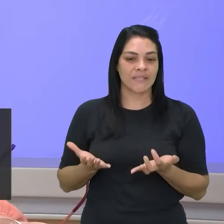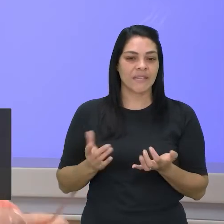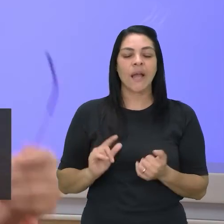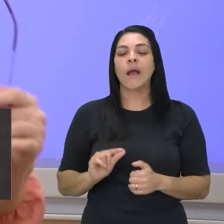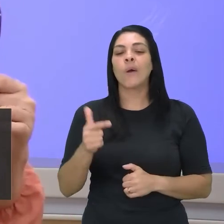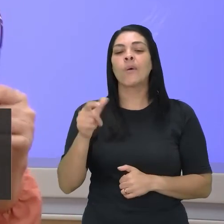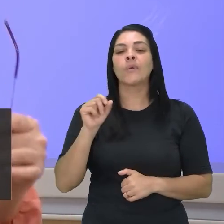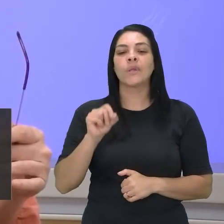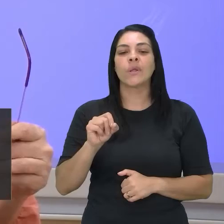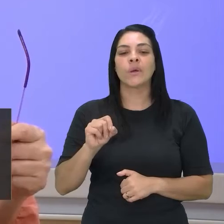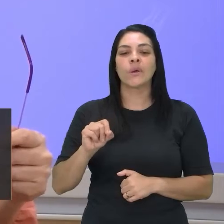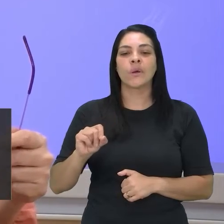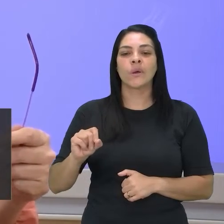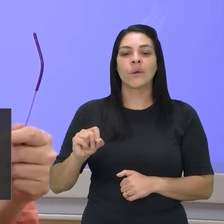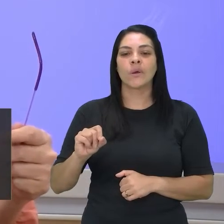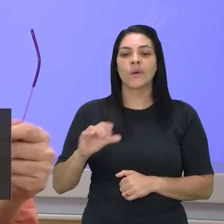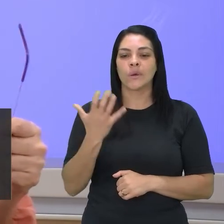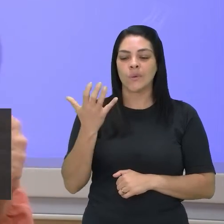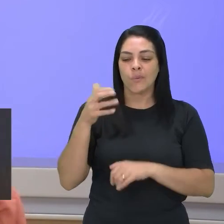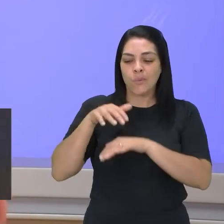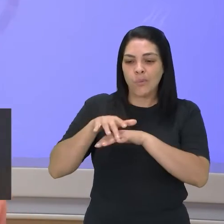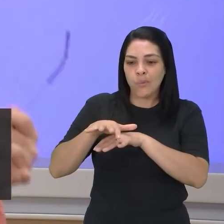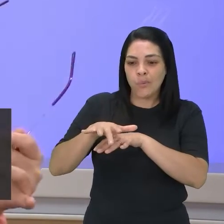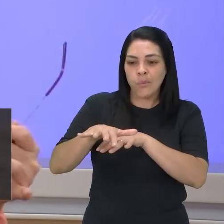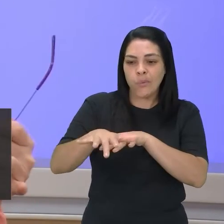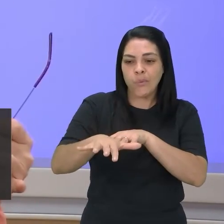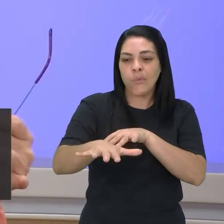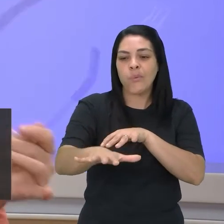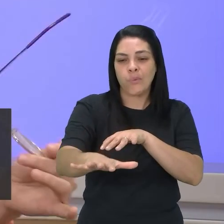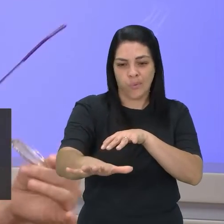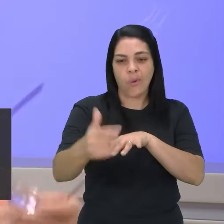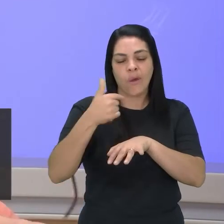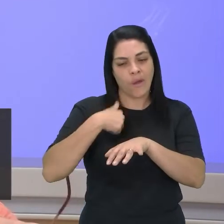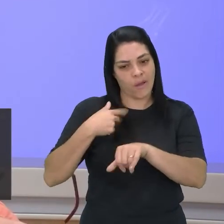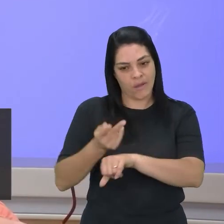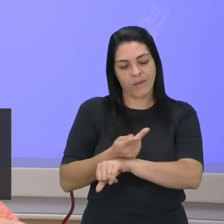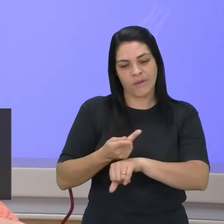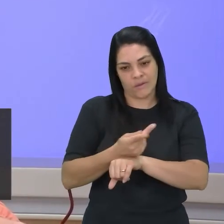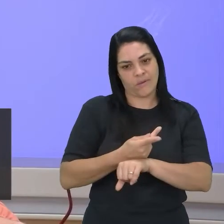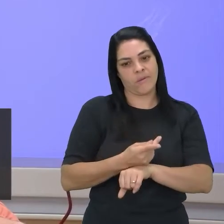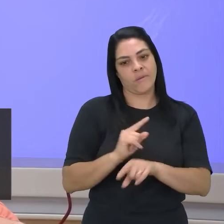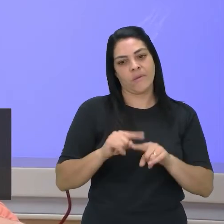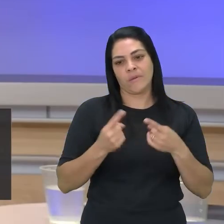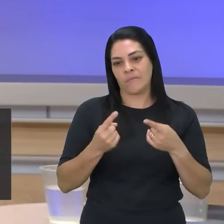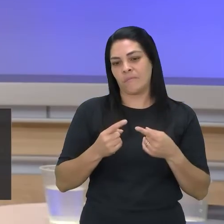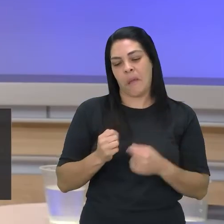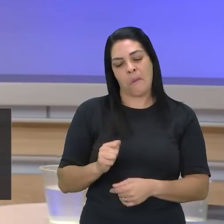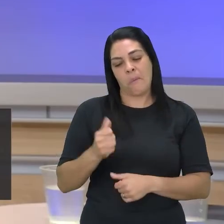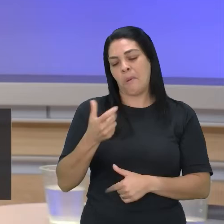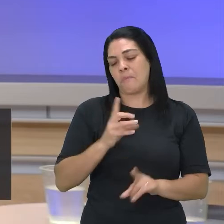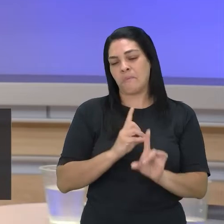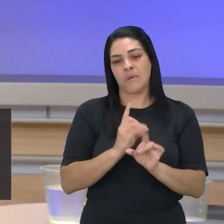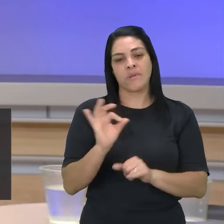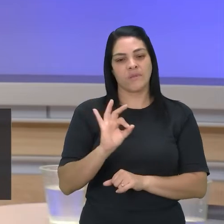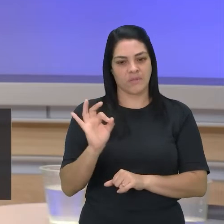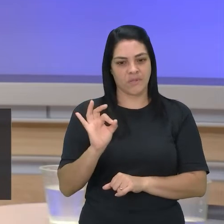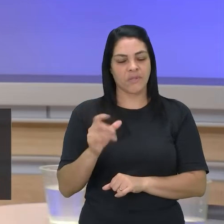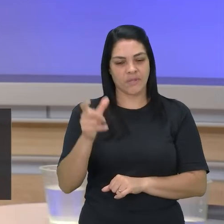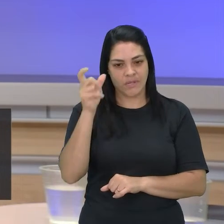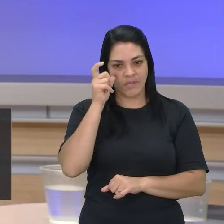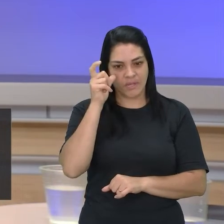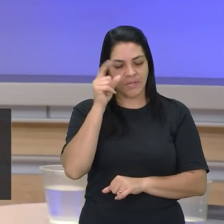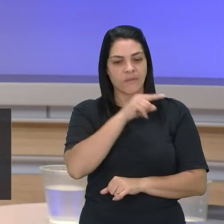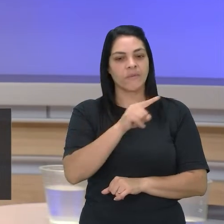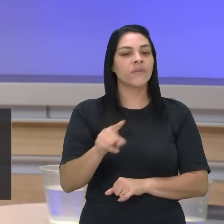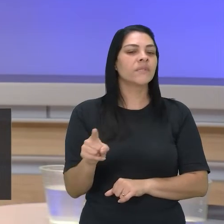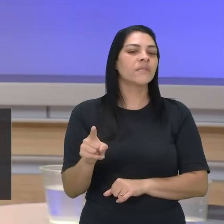é um mais arbusto. É o que eu estou procurando, mas eu não tenho encontrado. Mas é muito interessante. Isso me fez pensar uma